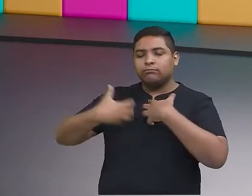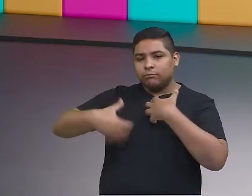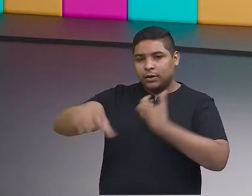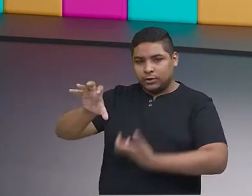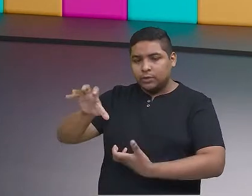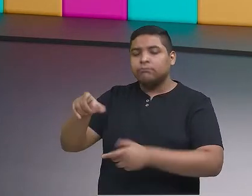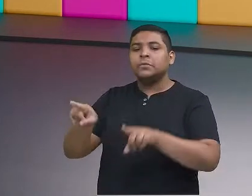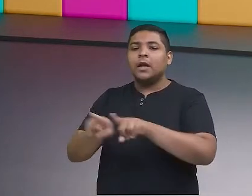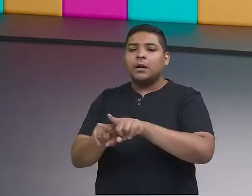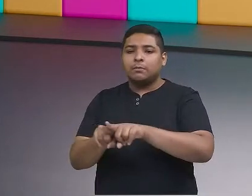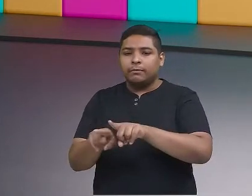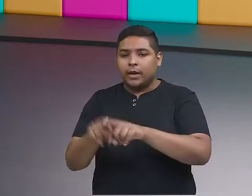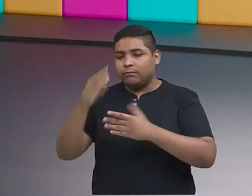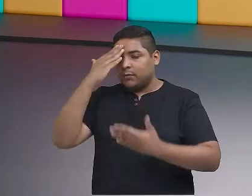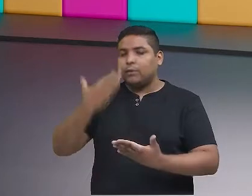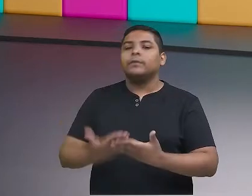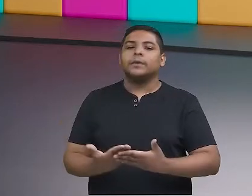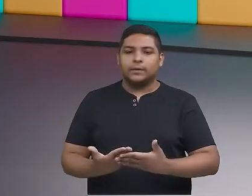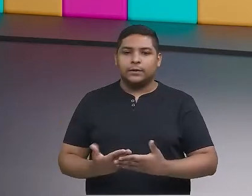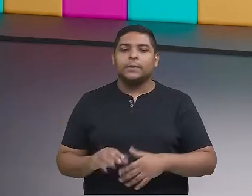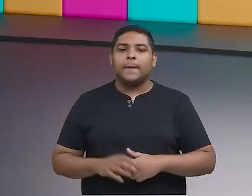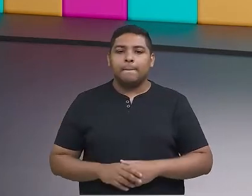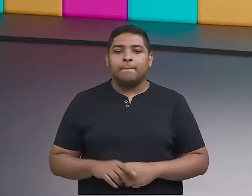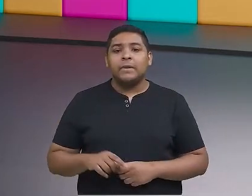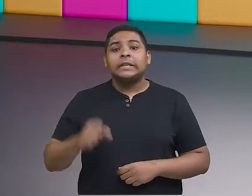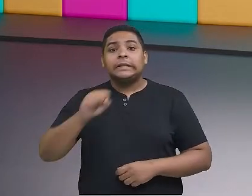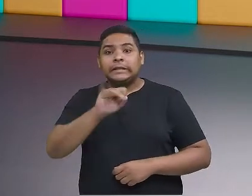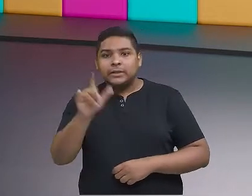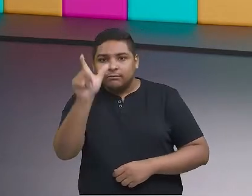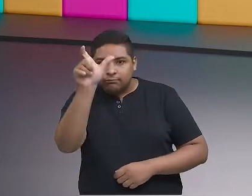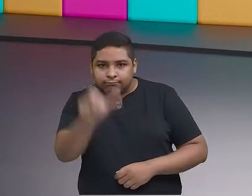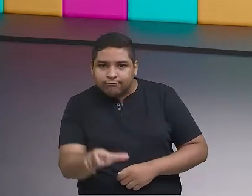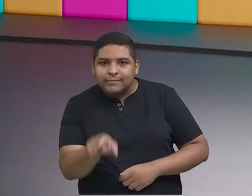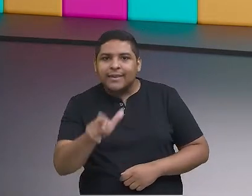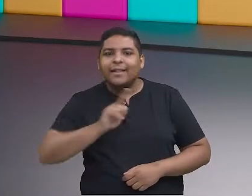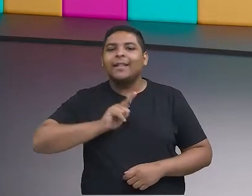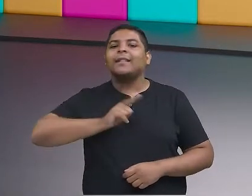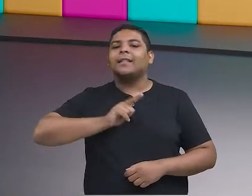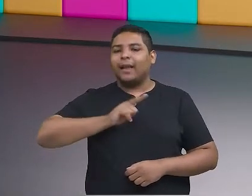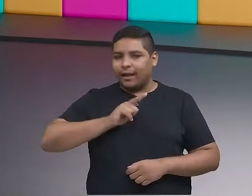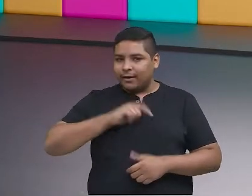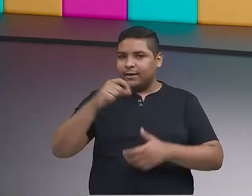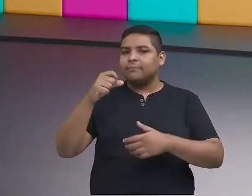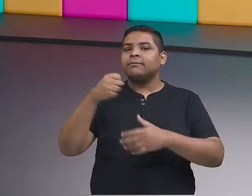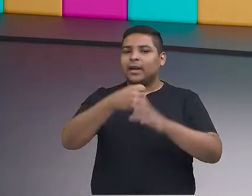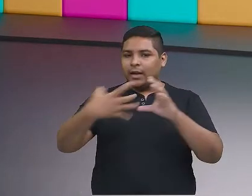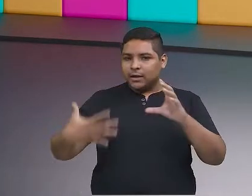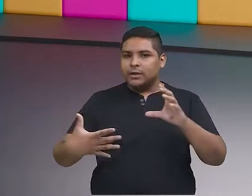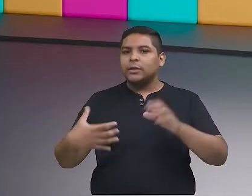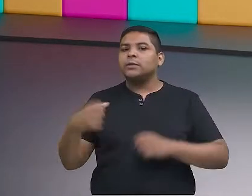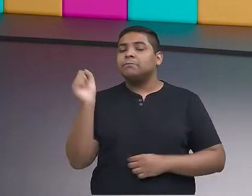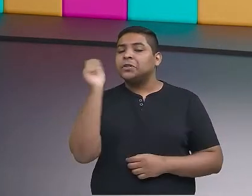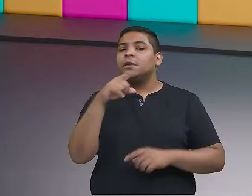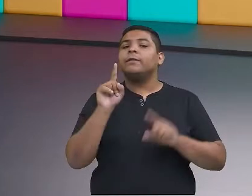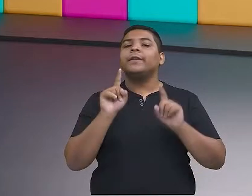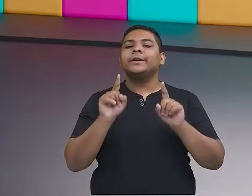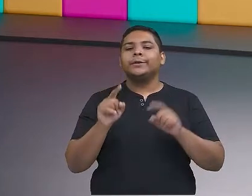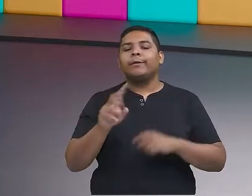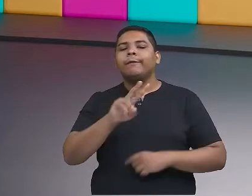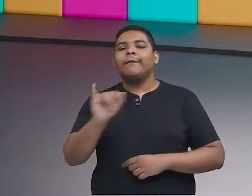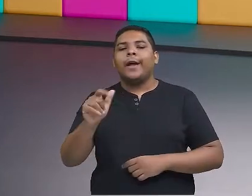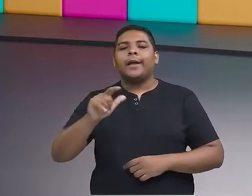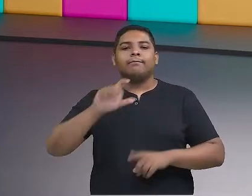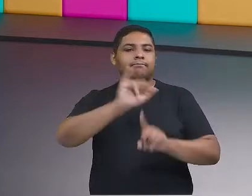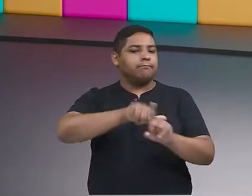confiança. Então, se você tem essas características, dificilmente você vai concordar com o bullying. Porque